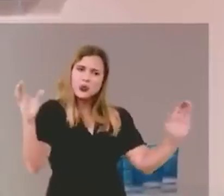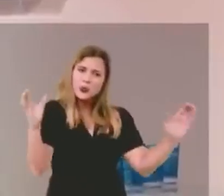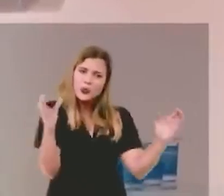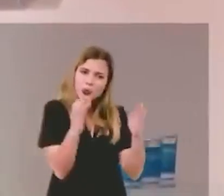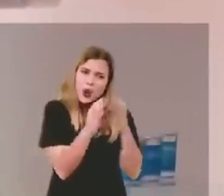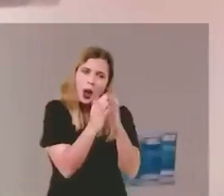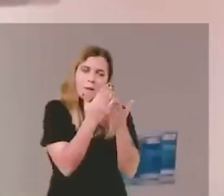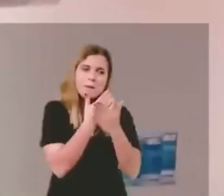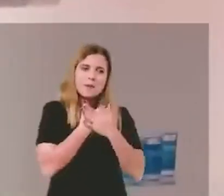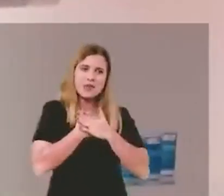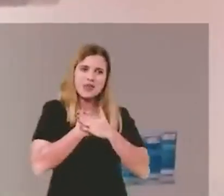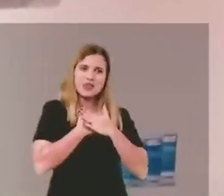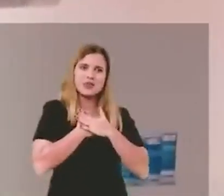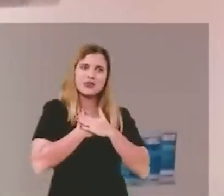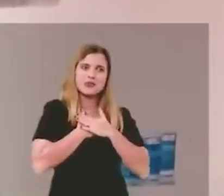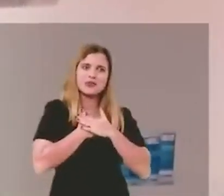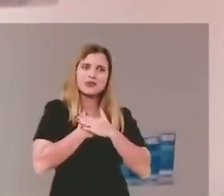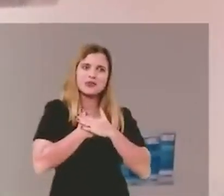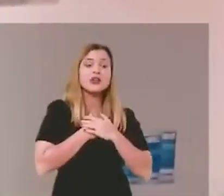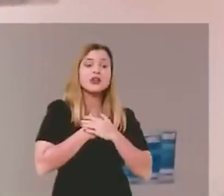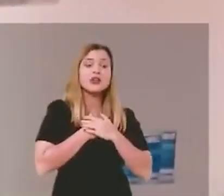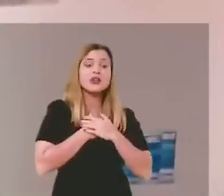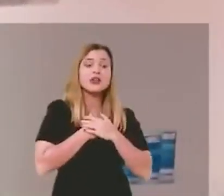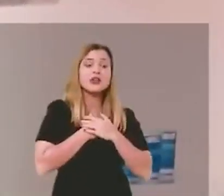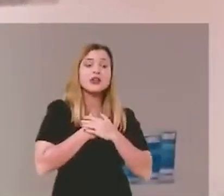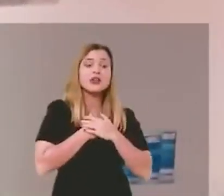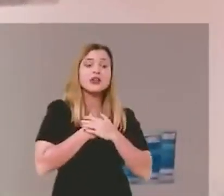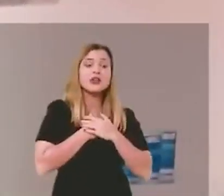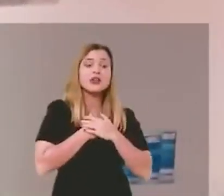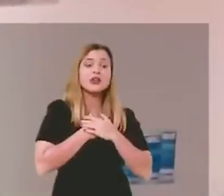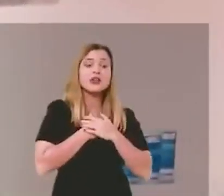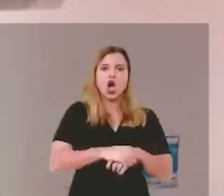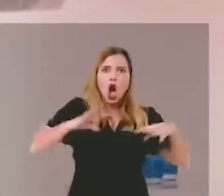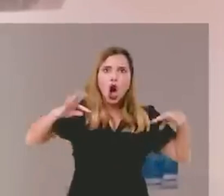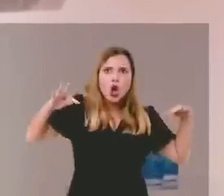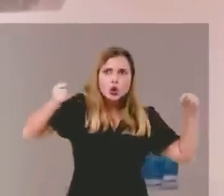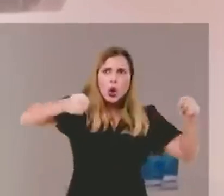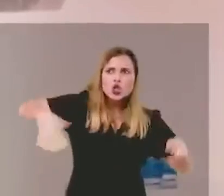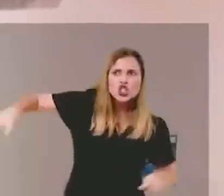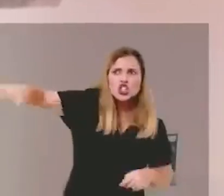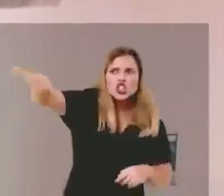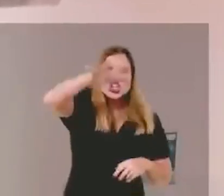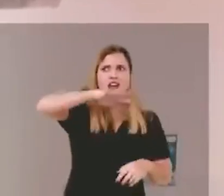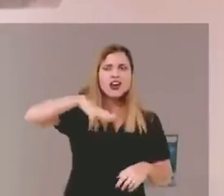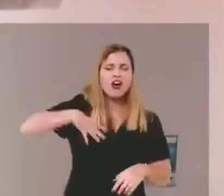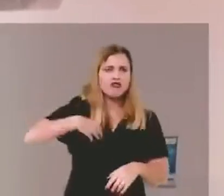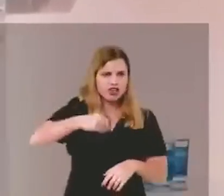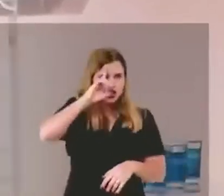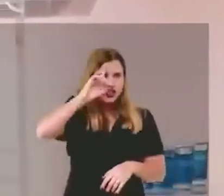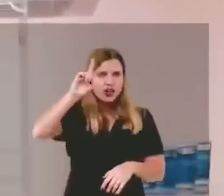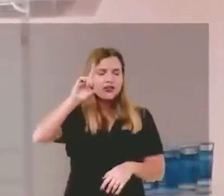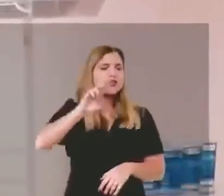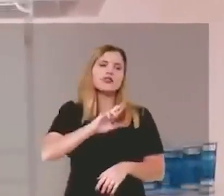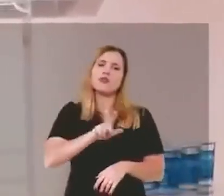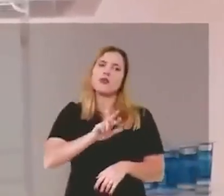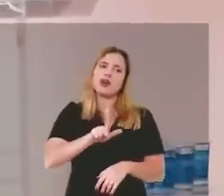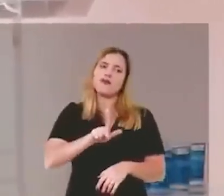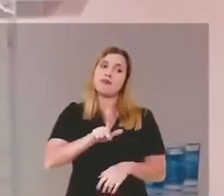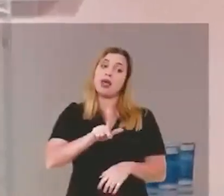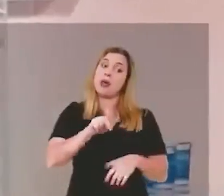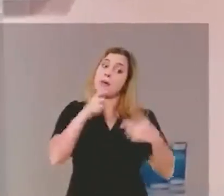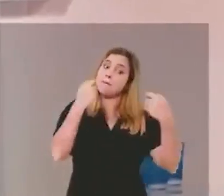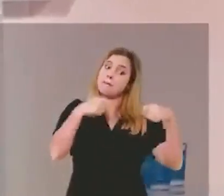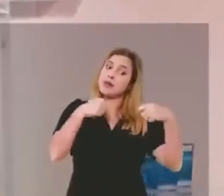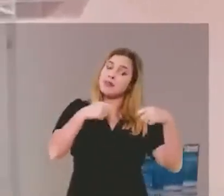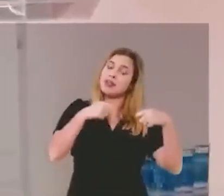Obviamente, então nem todos são filhos de Deus. Ser filho de Deus é uma coisa natural. Ninguém é filho